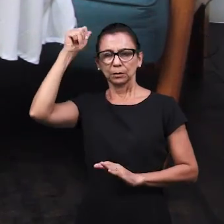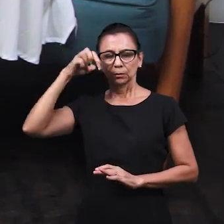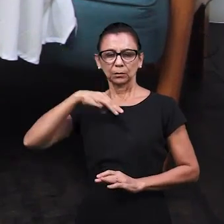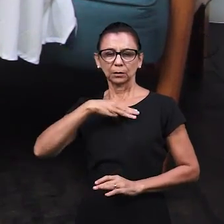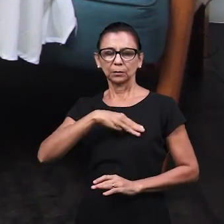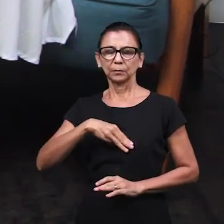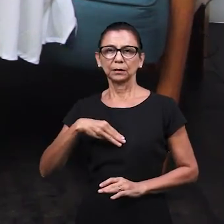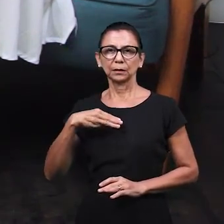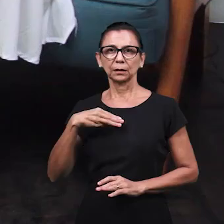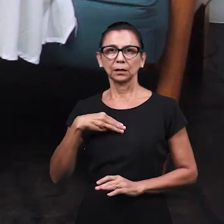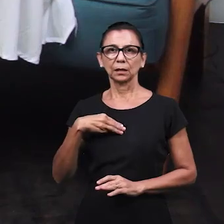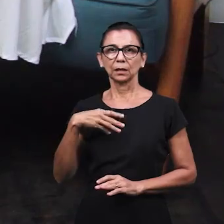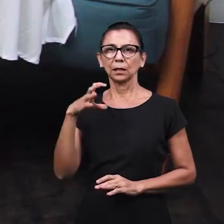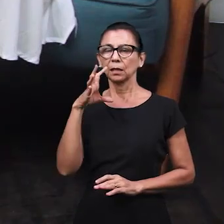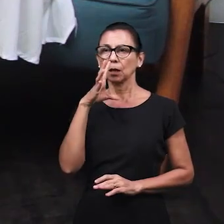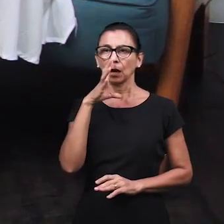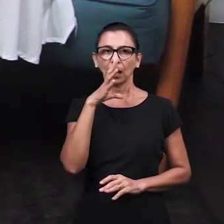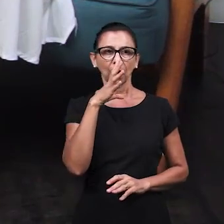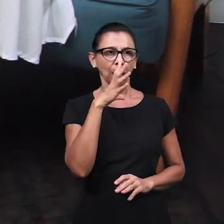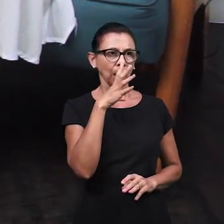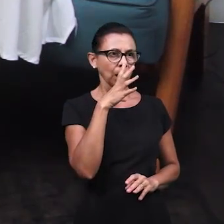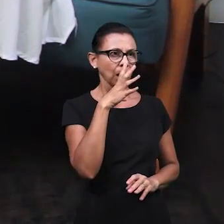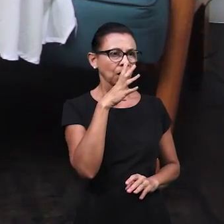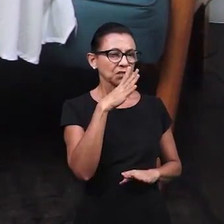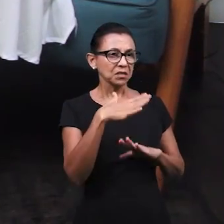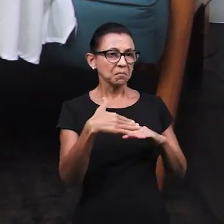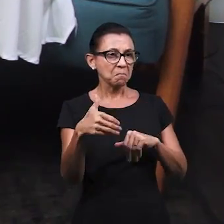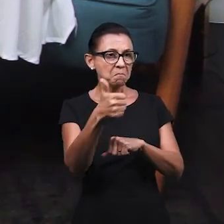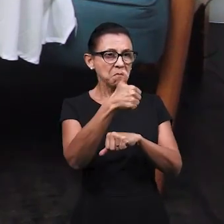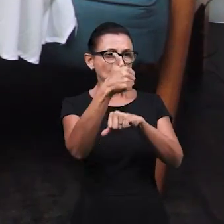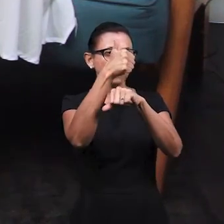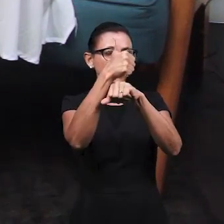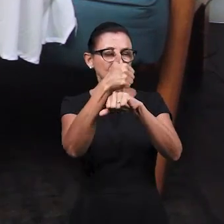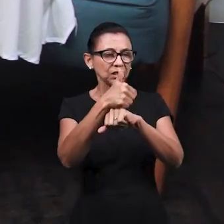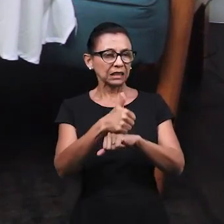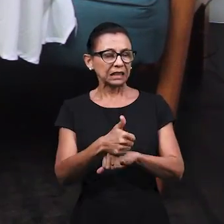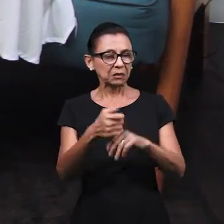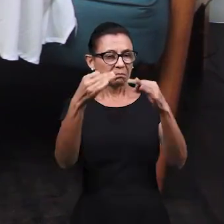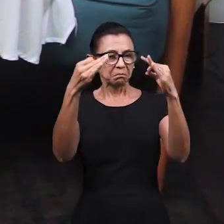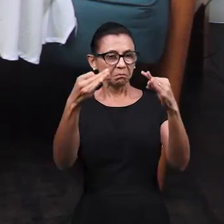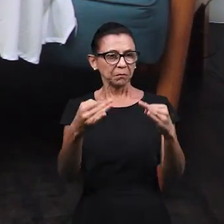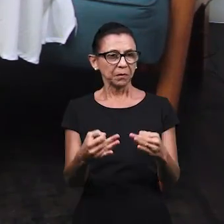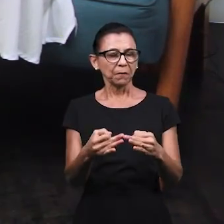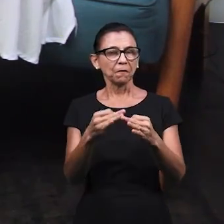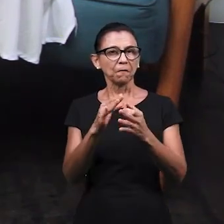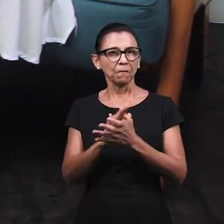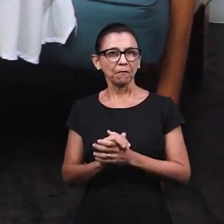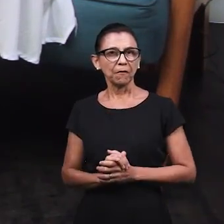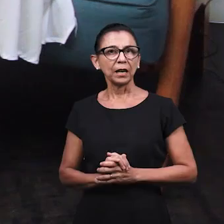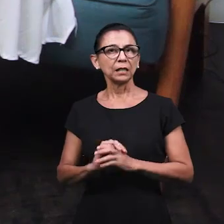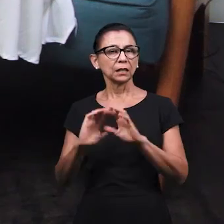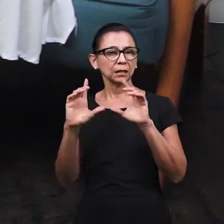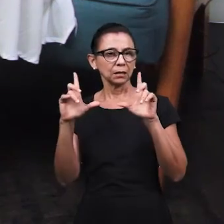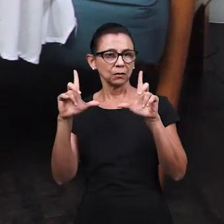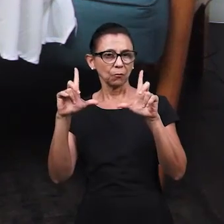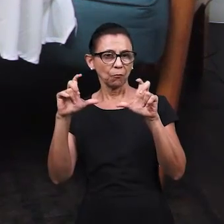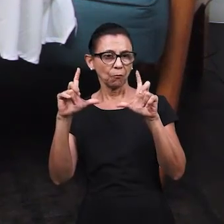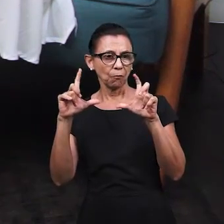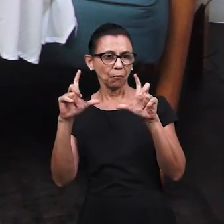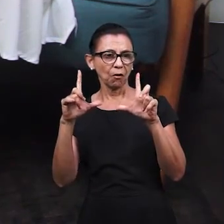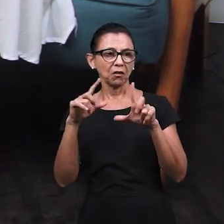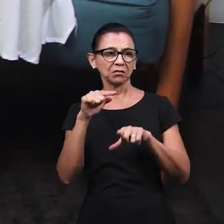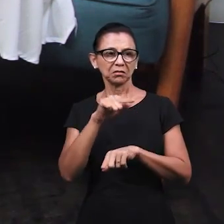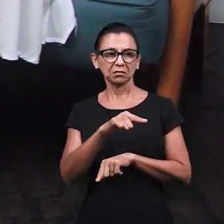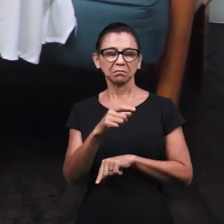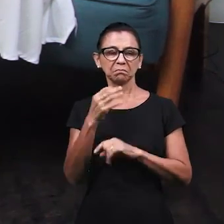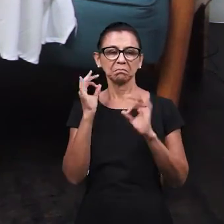que eu sou um admirador do seu olhar fotográfico, é uma excelente fotógrafa, tá certo? Tá aqui, todo mundo sabe que eu